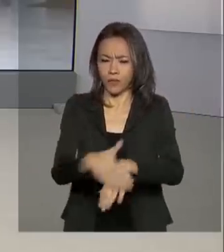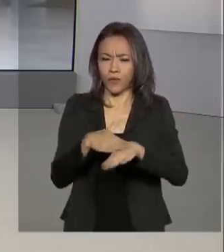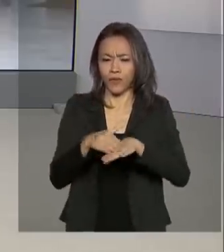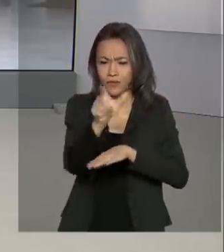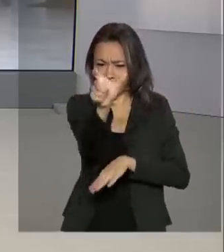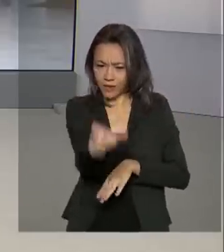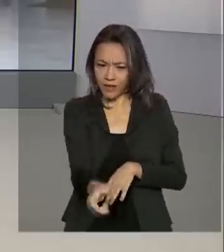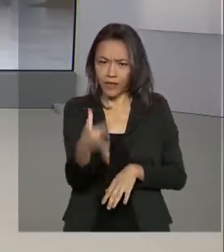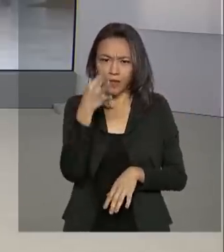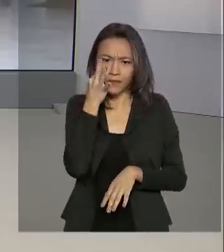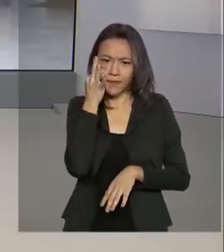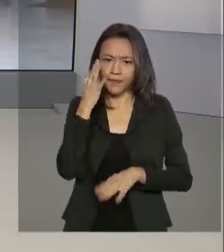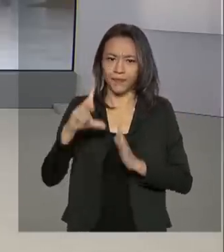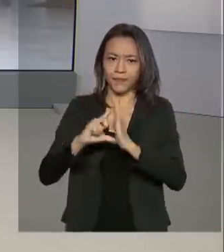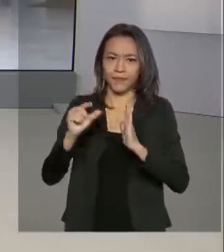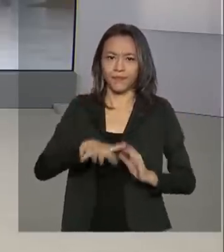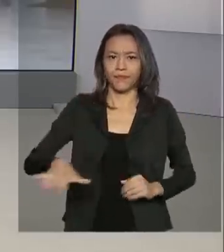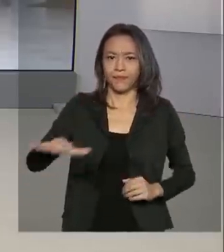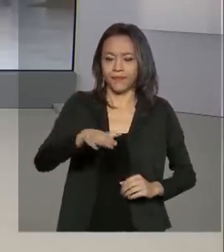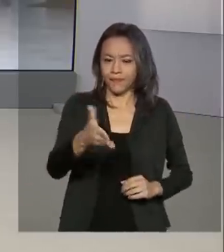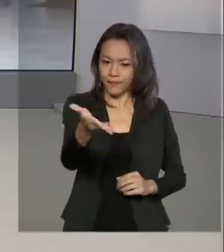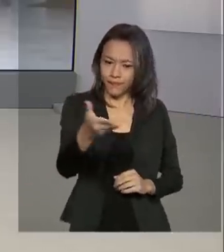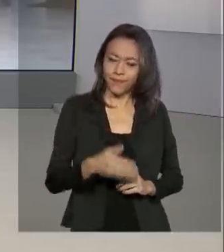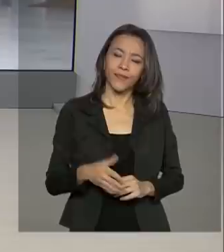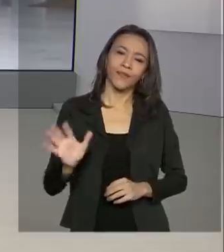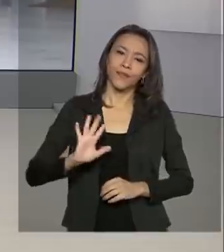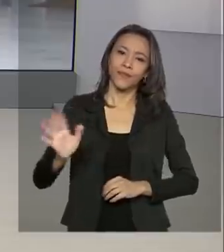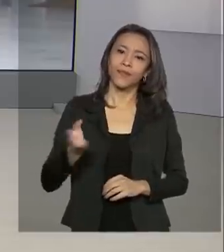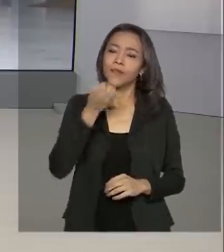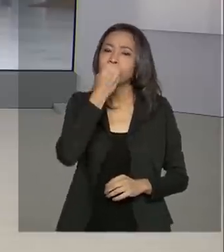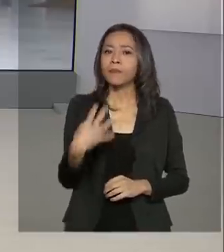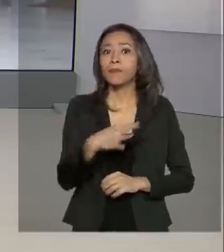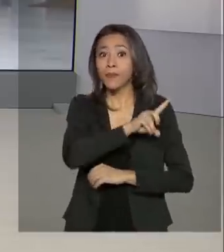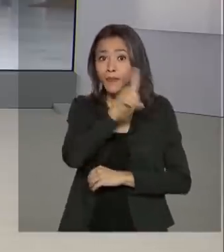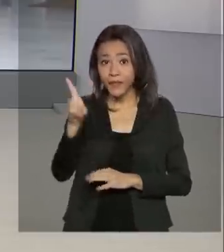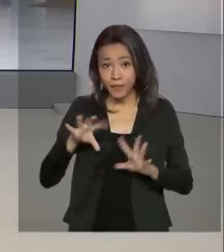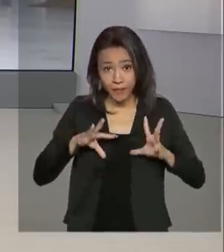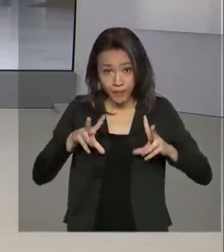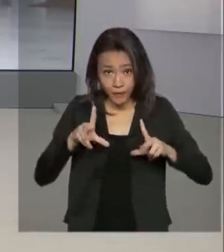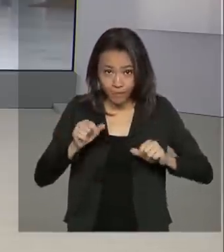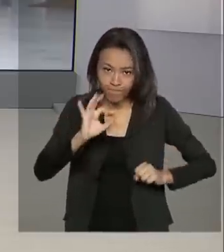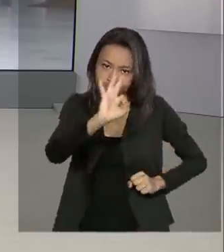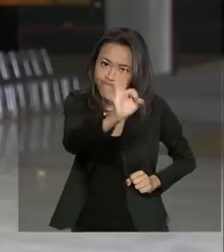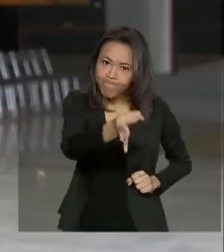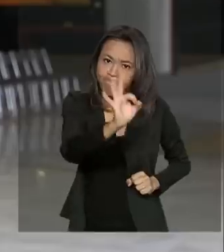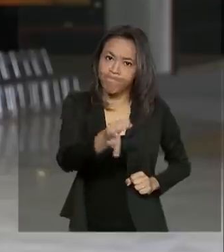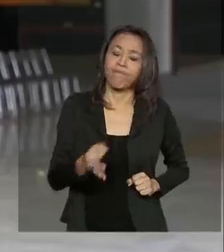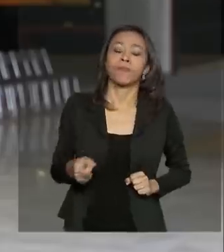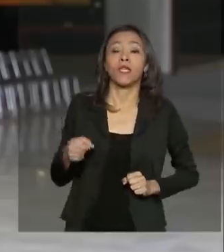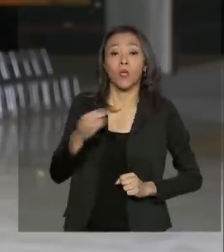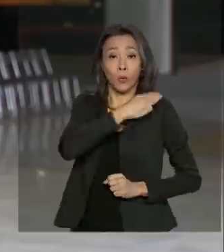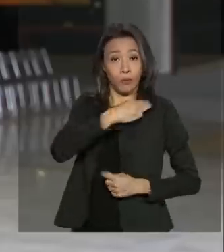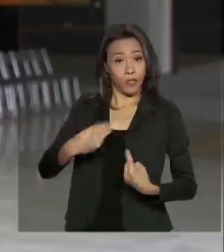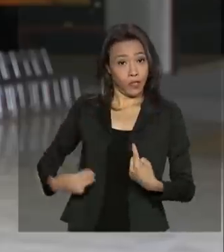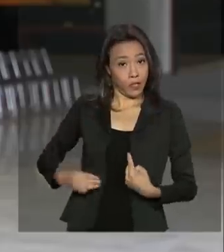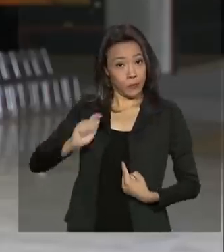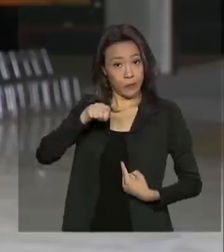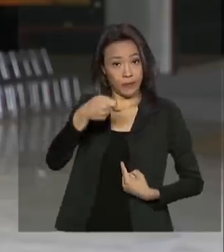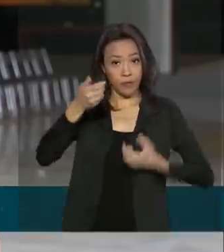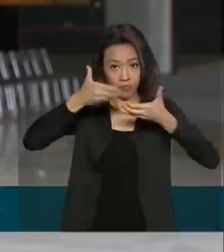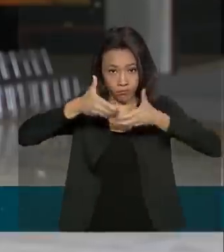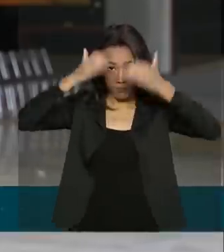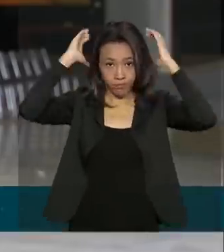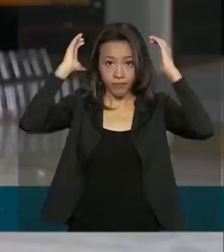e conta agora para gente oi marcinha bom dia oi renata bom dia para você bom dia para todos olha renata isso mesmo o ministro marcos pontes a participar de uma